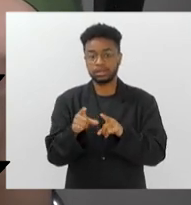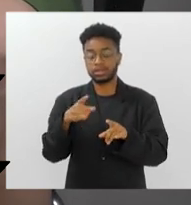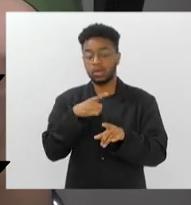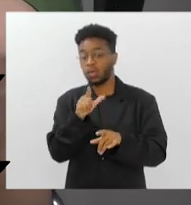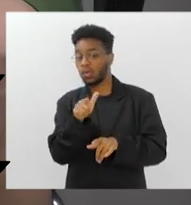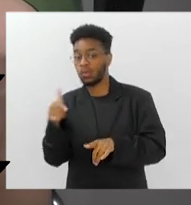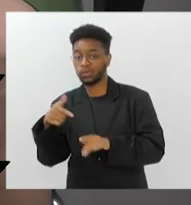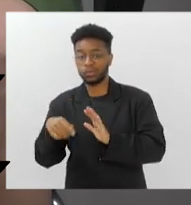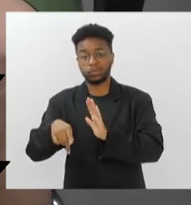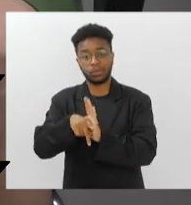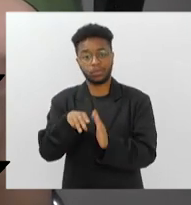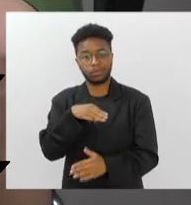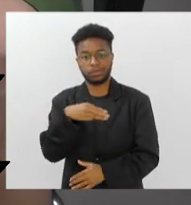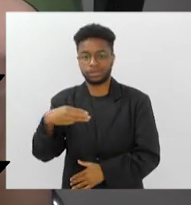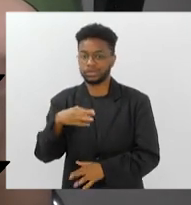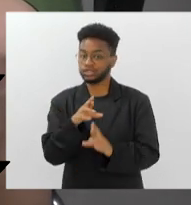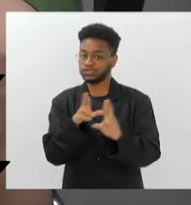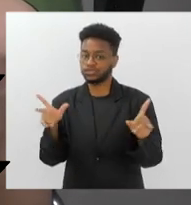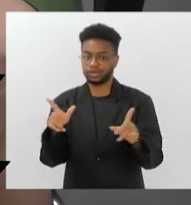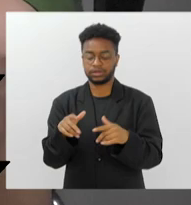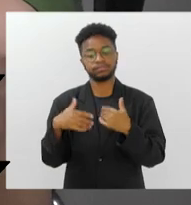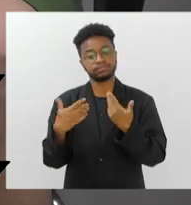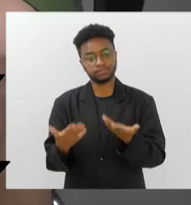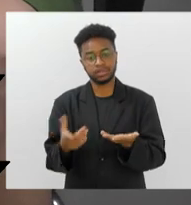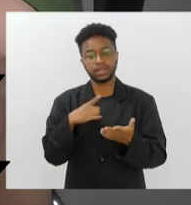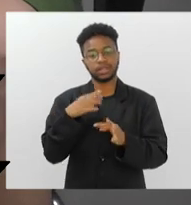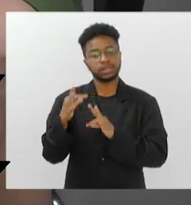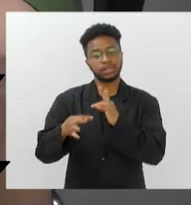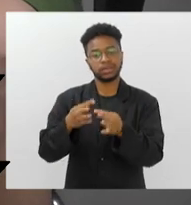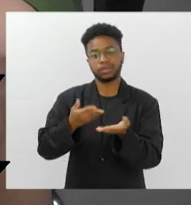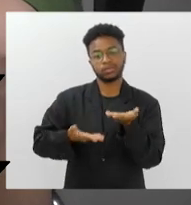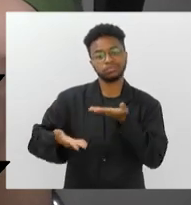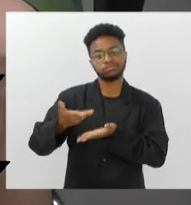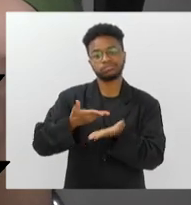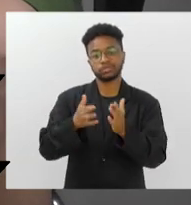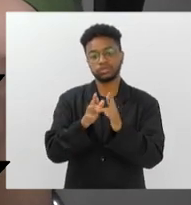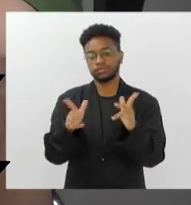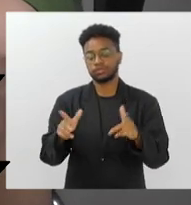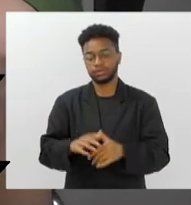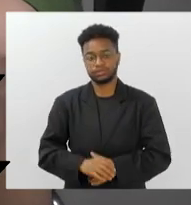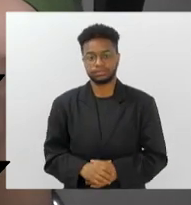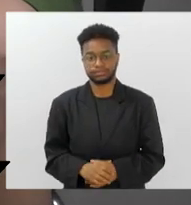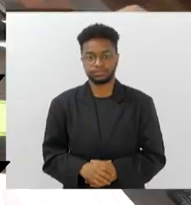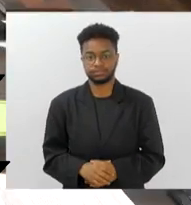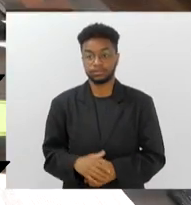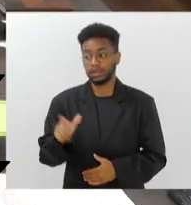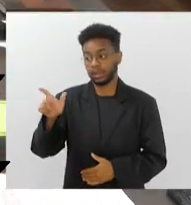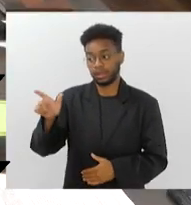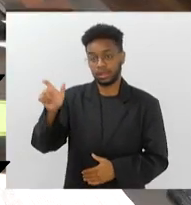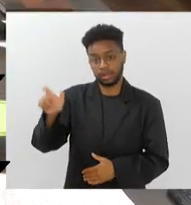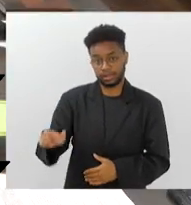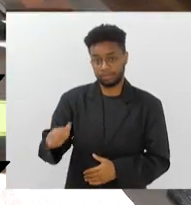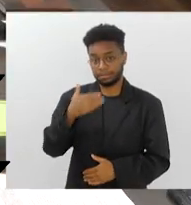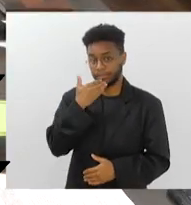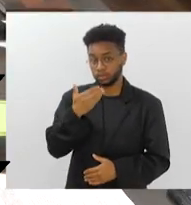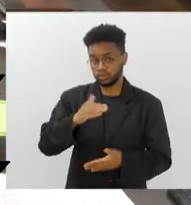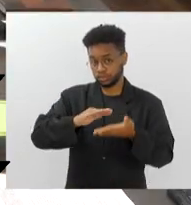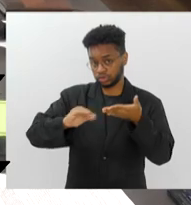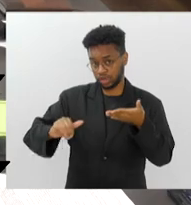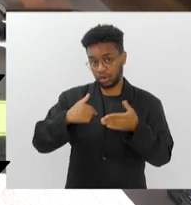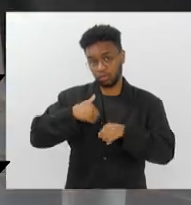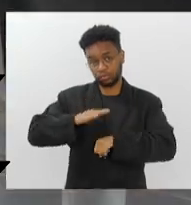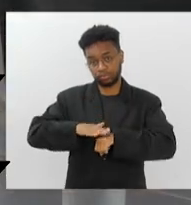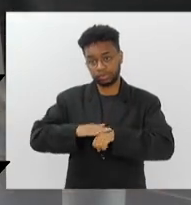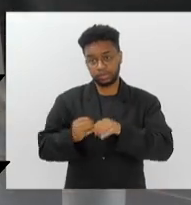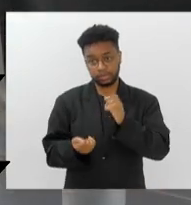militar são tratamentos absolutamente distintos então ele pediu a retirada eu sou o autor E aí faço